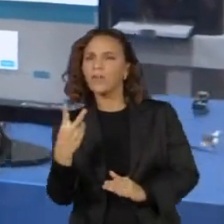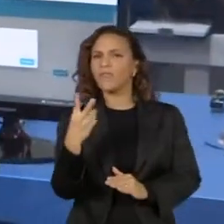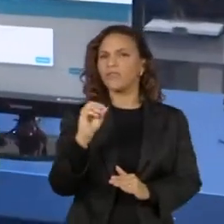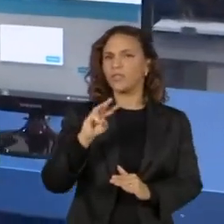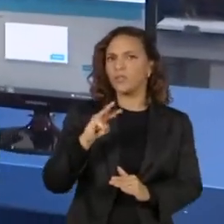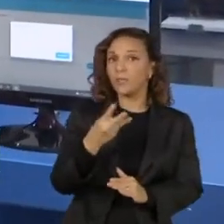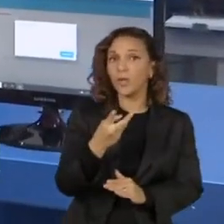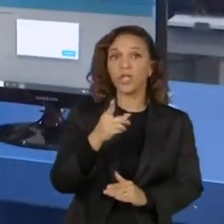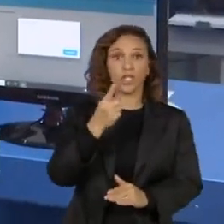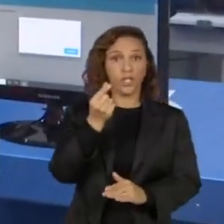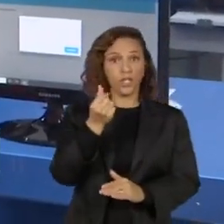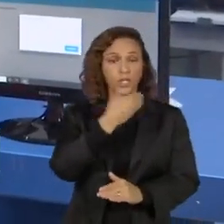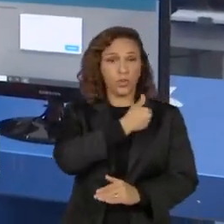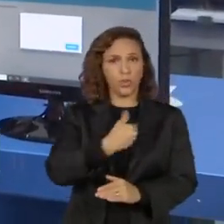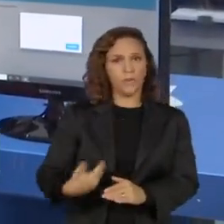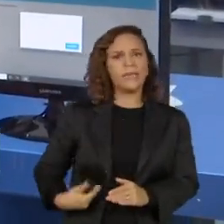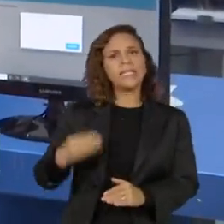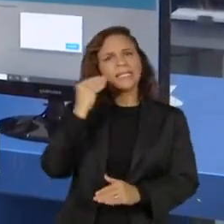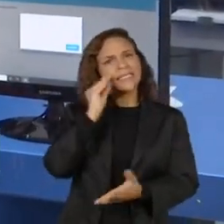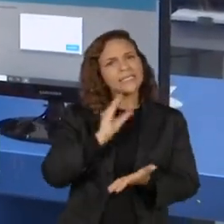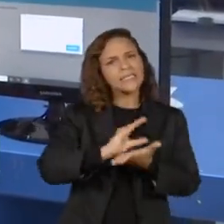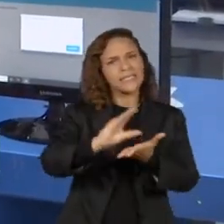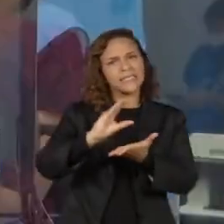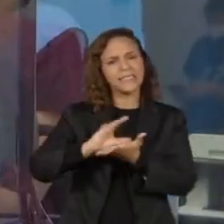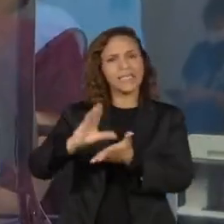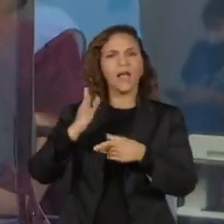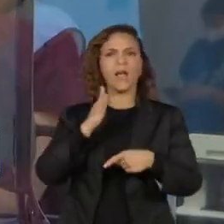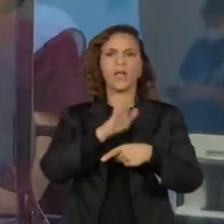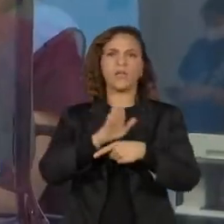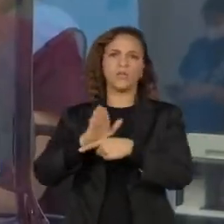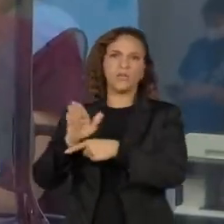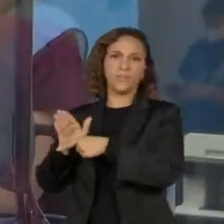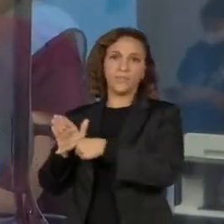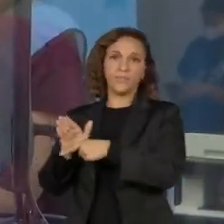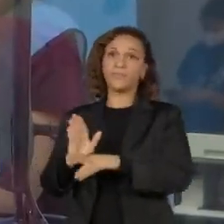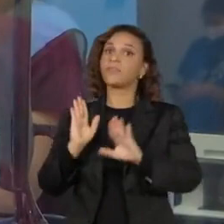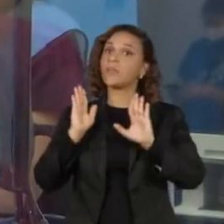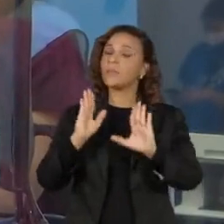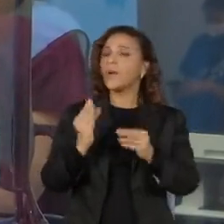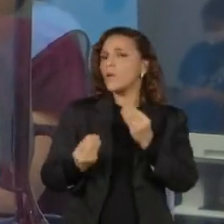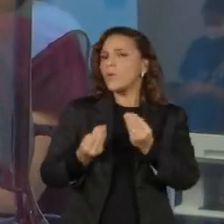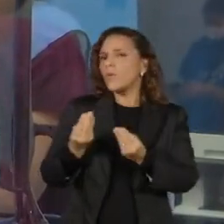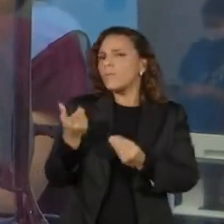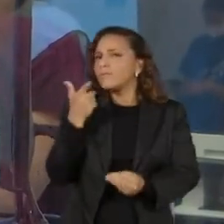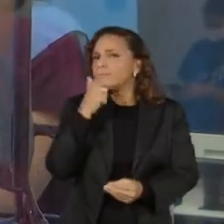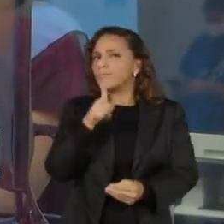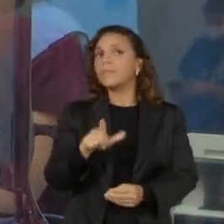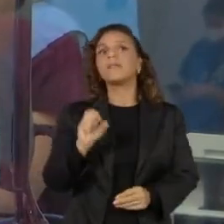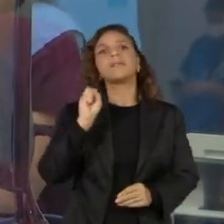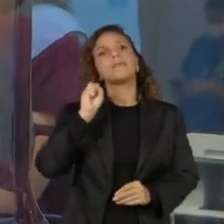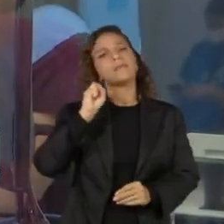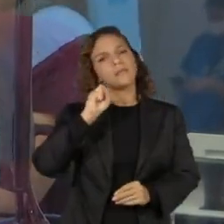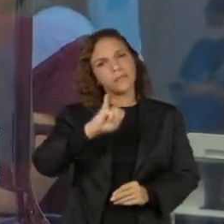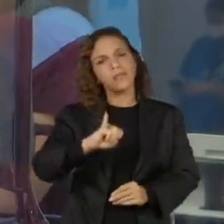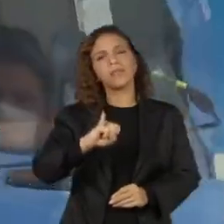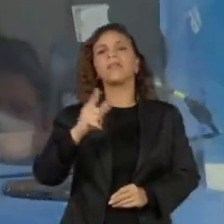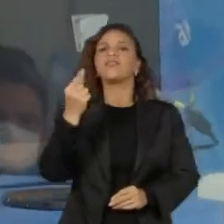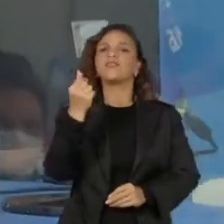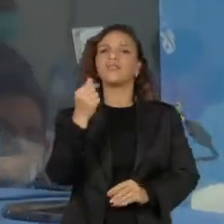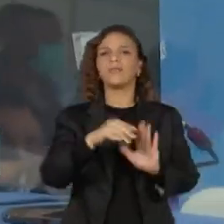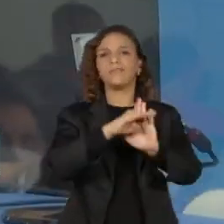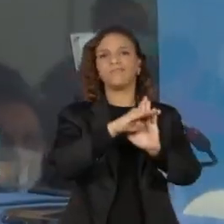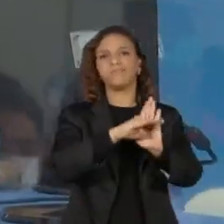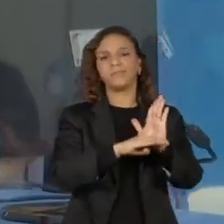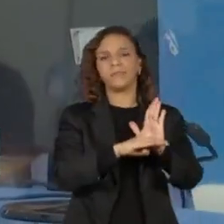públicos para dar lastro às negociações. Os credores só poderão acessar a modalidade se concederem descontos nos valores,